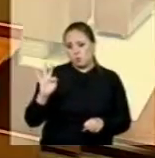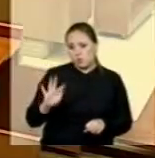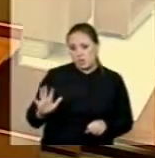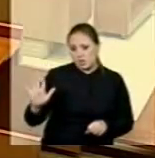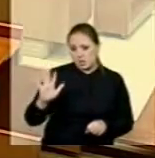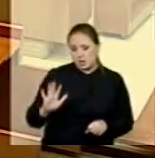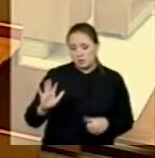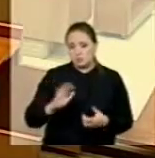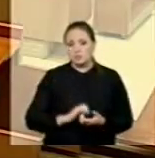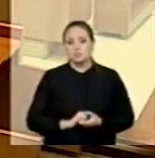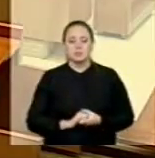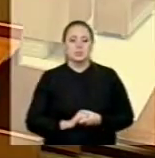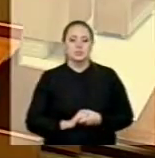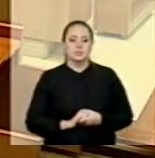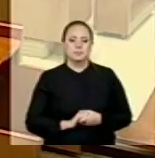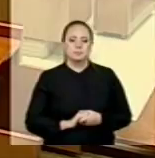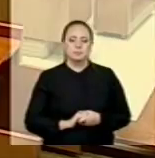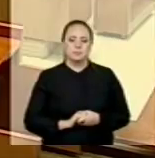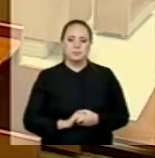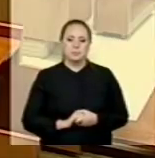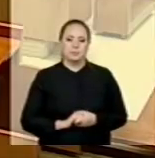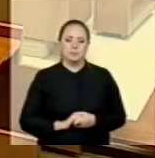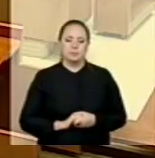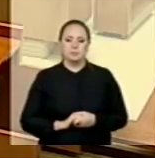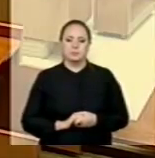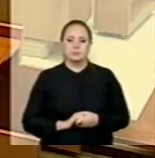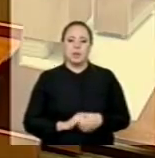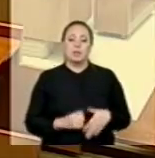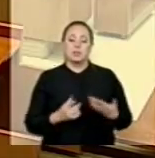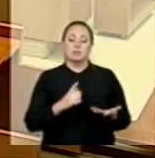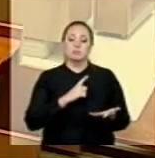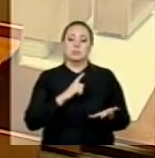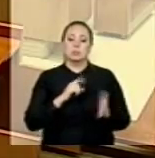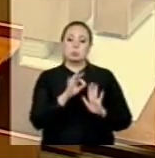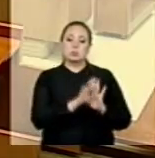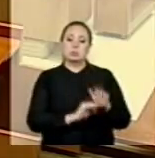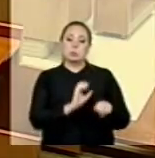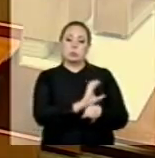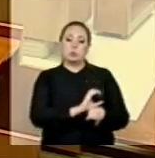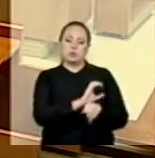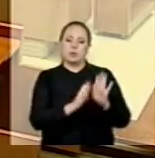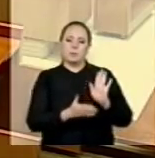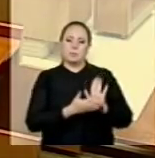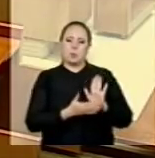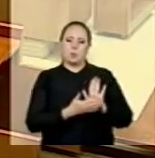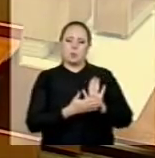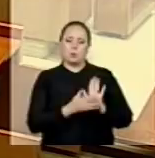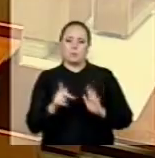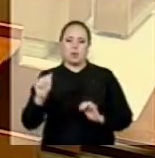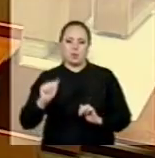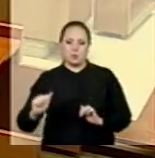Revela-se impertinente a leitura constitucional proposta pela autora. Atentem para